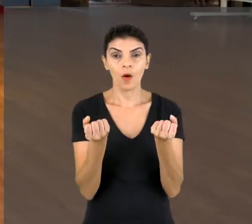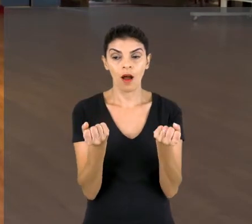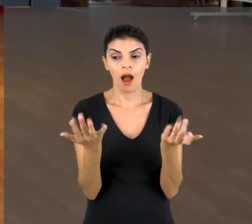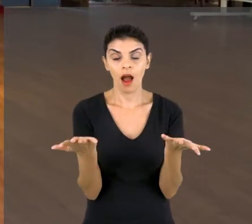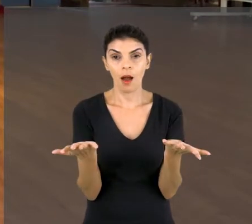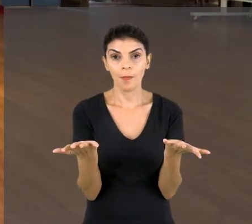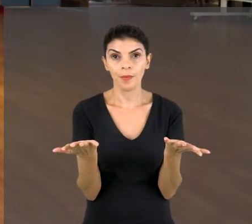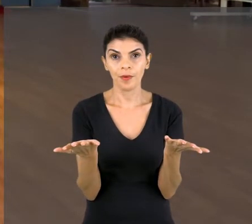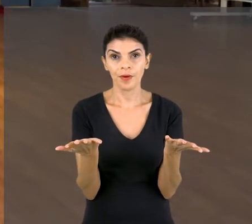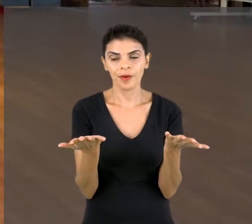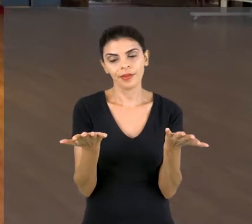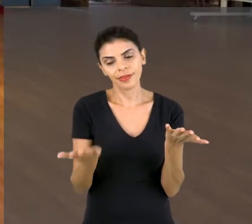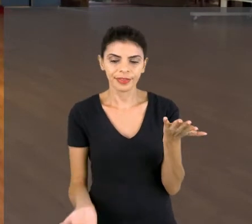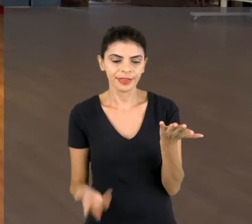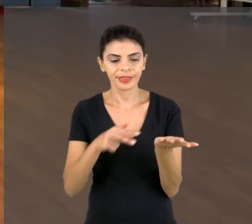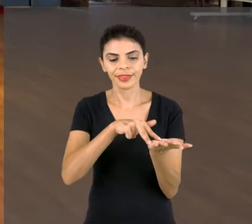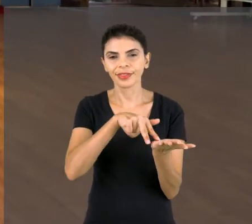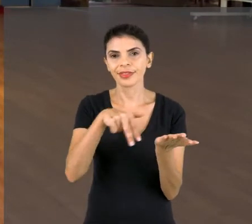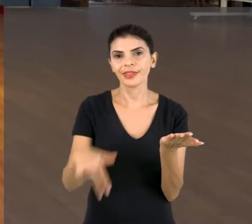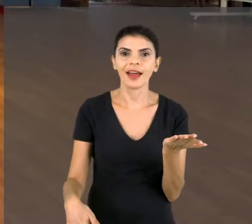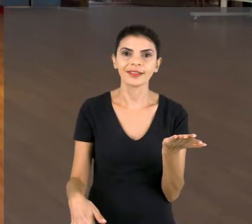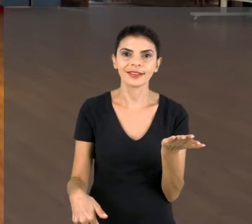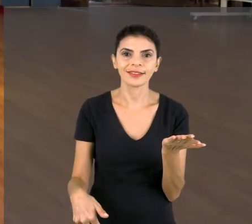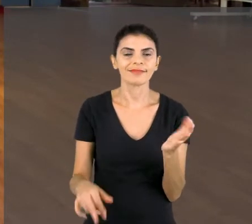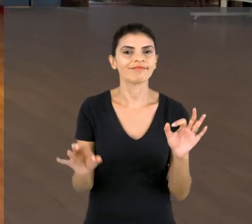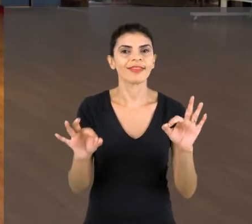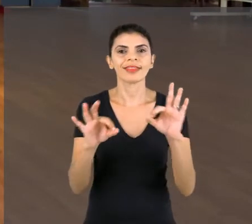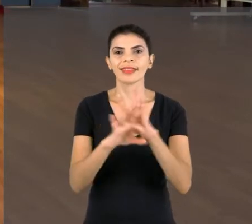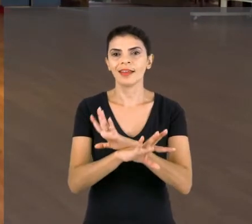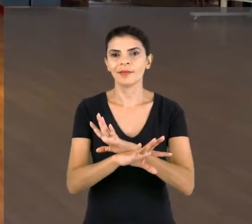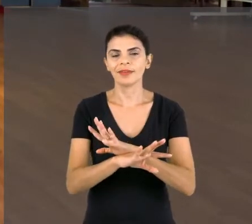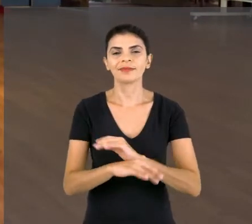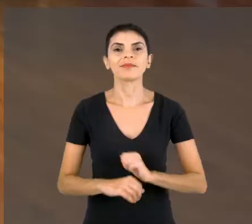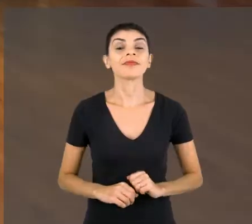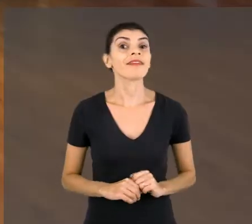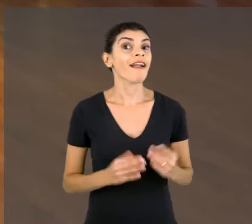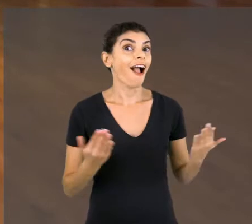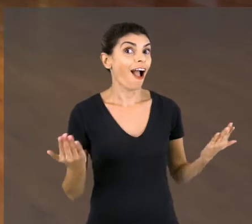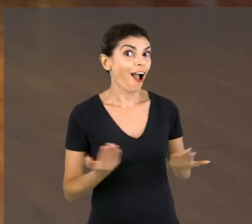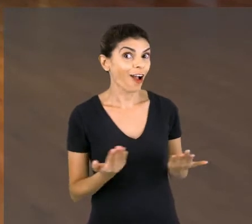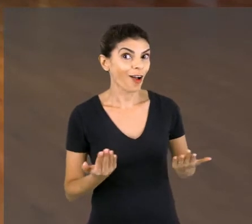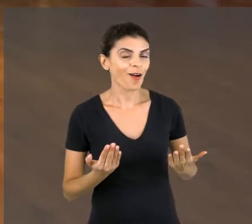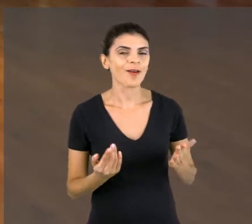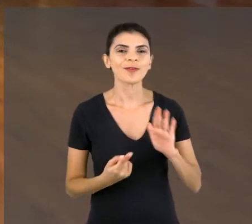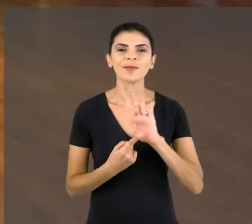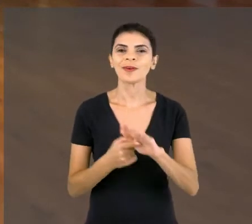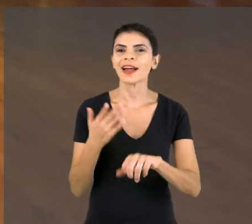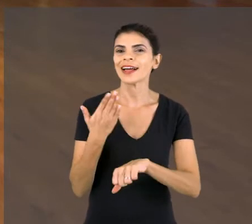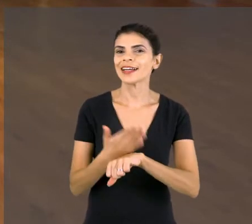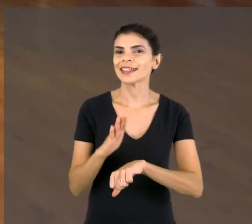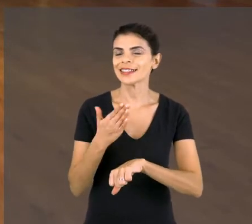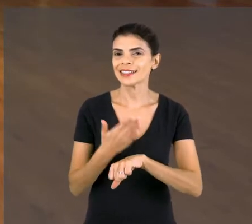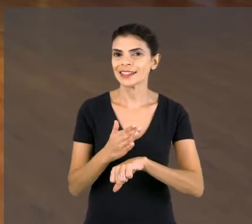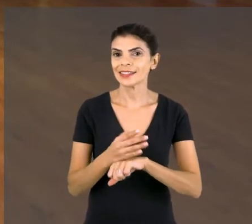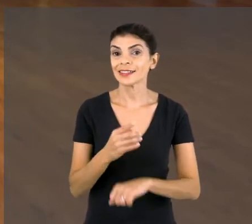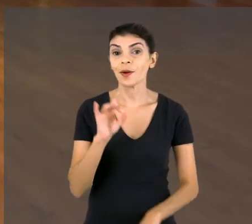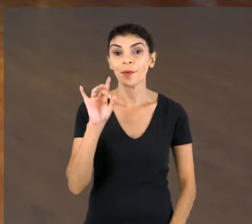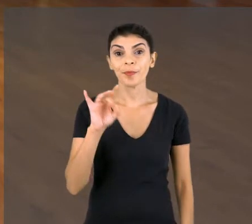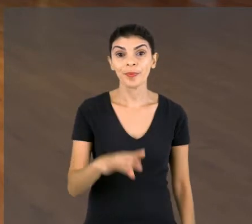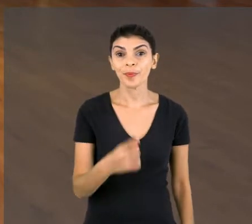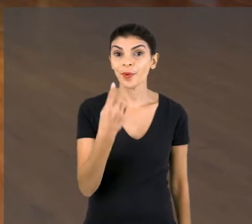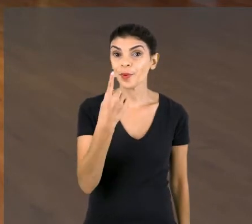mãos e a volante desce do pé mão, terminando o movimento. Agora a gente vai passar para o exercício de treinar um